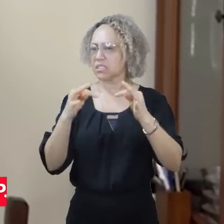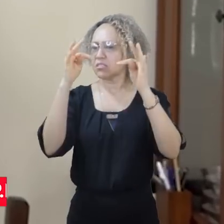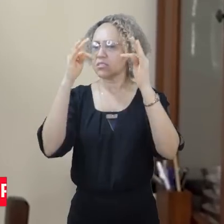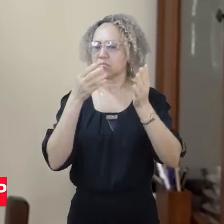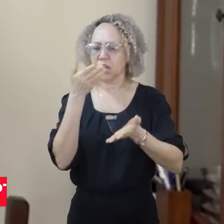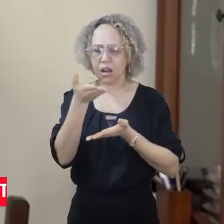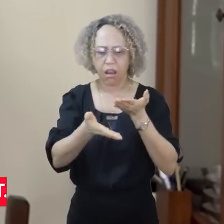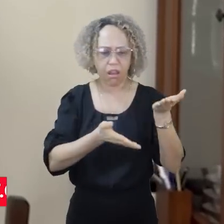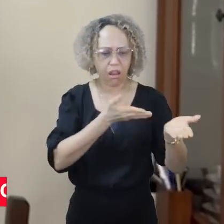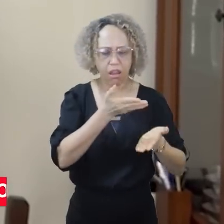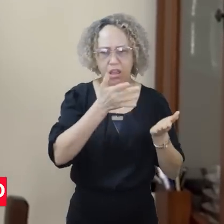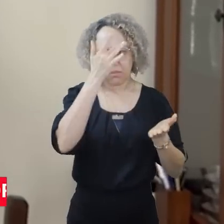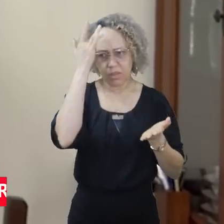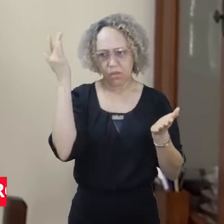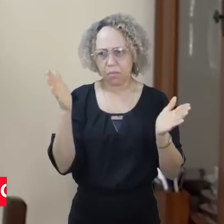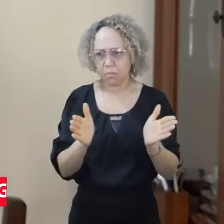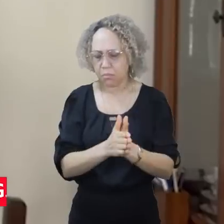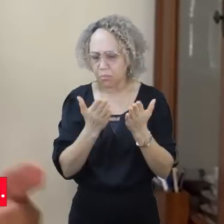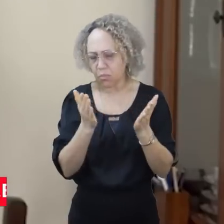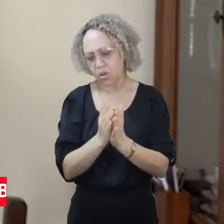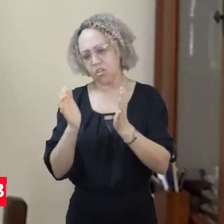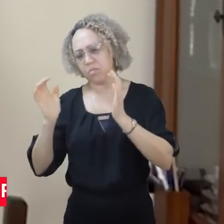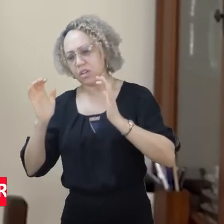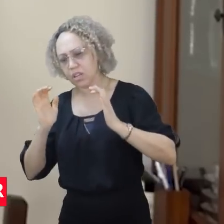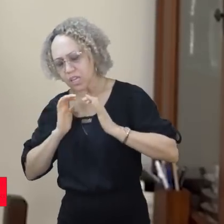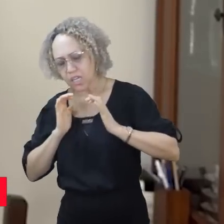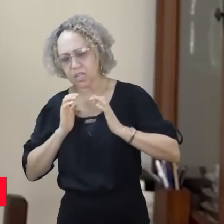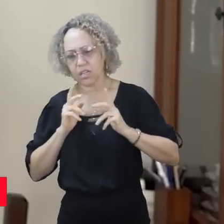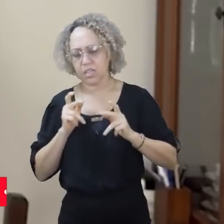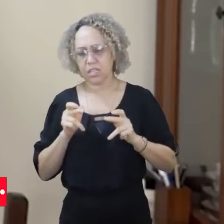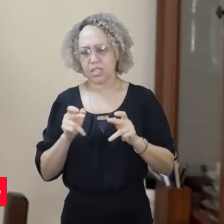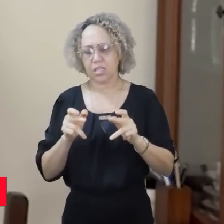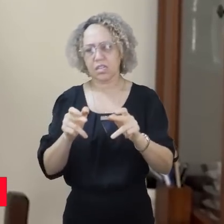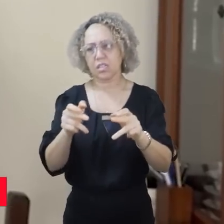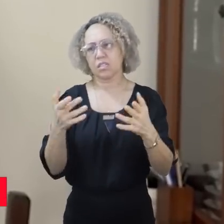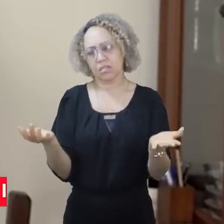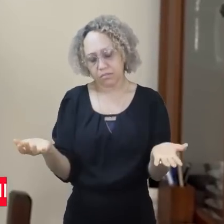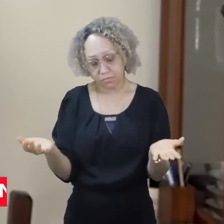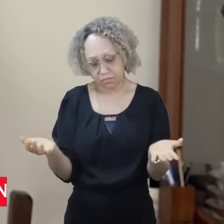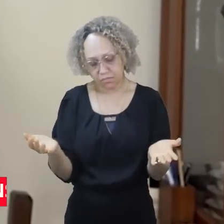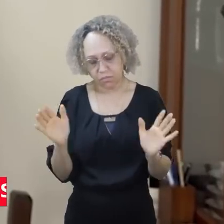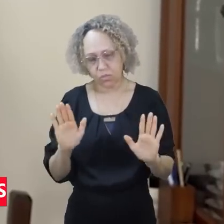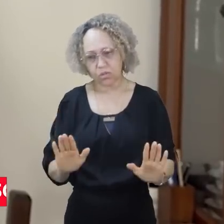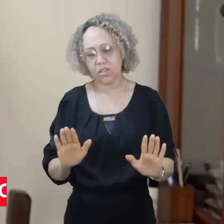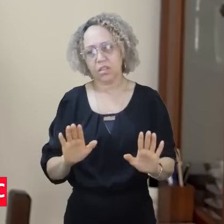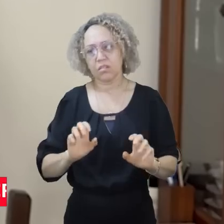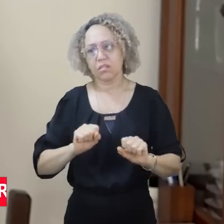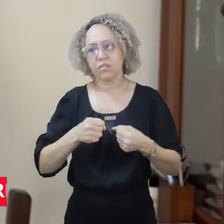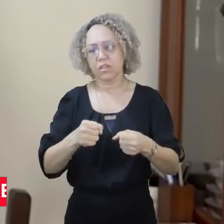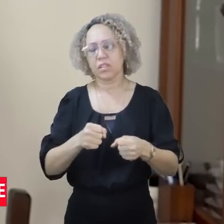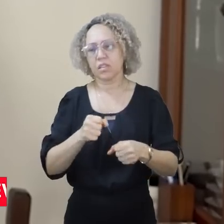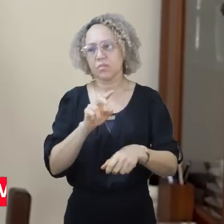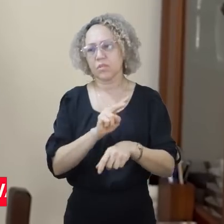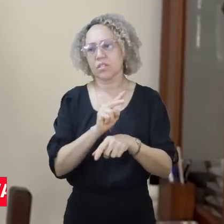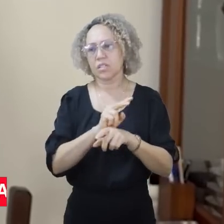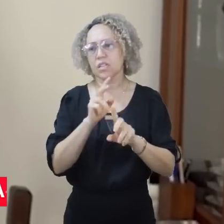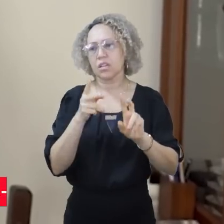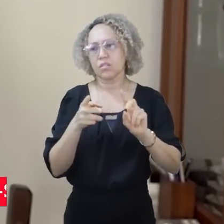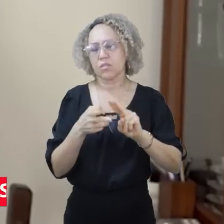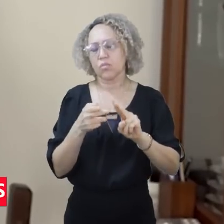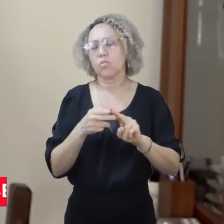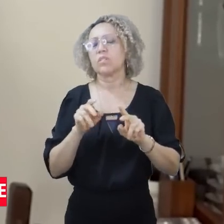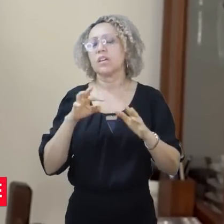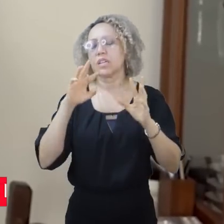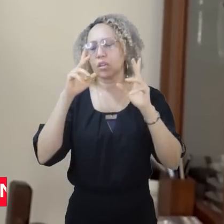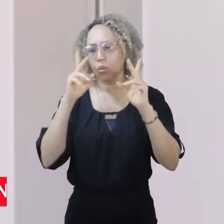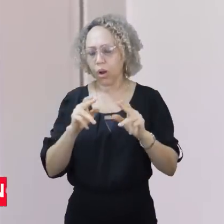pessoas pobres e não pobres que têm câncer. Portanto, defender o SUS é defender a dignidade